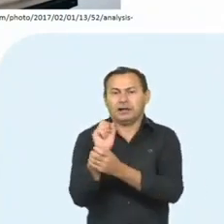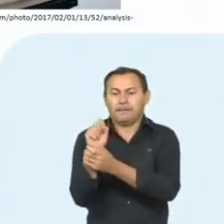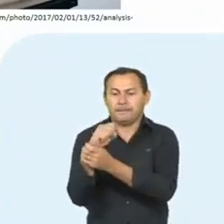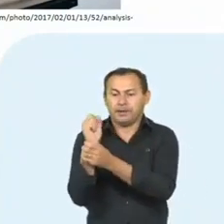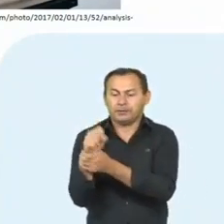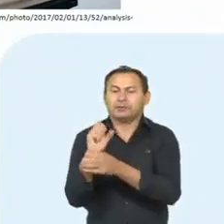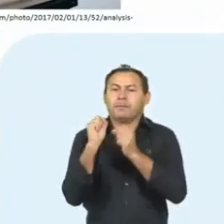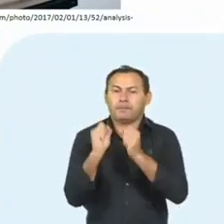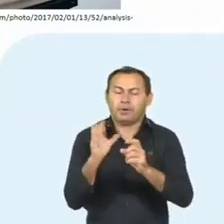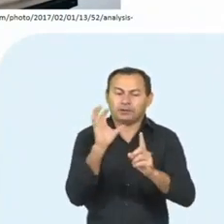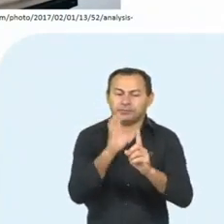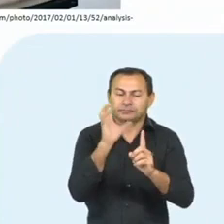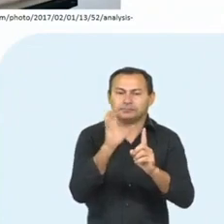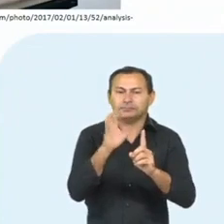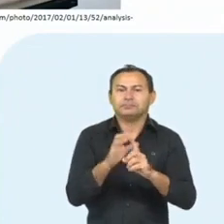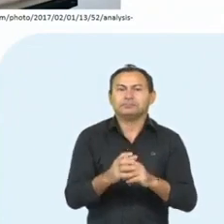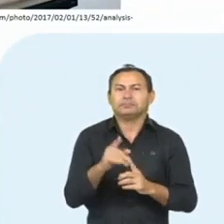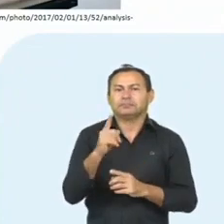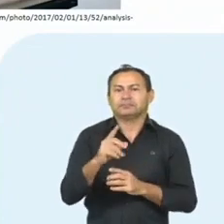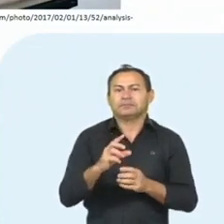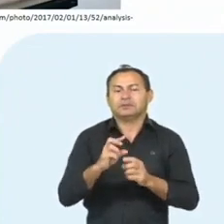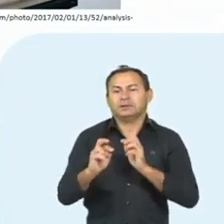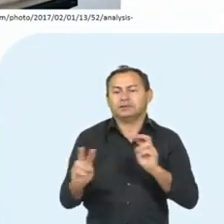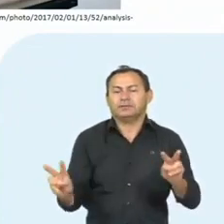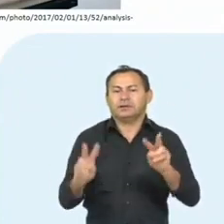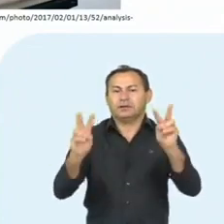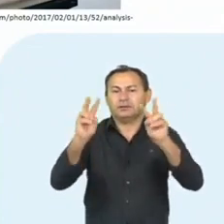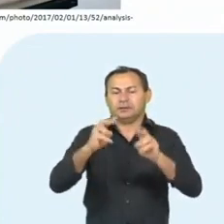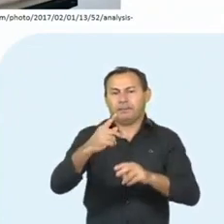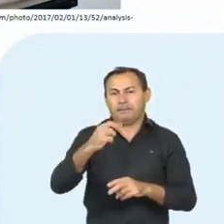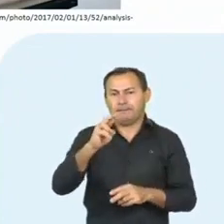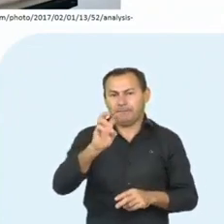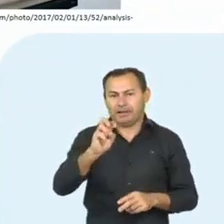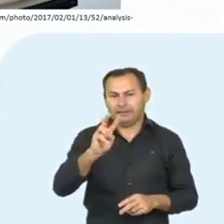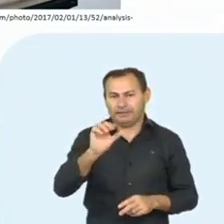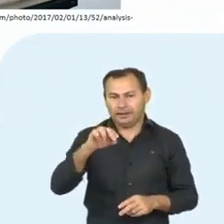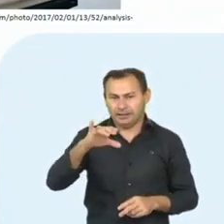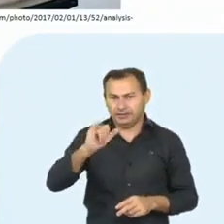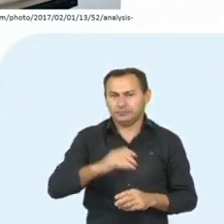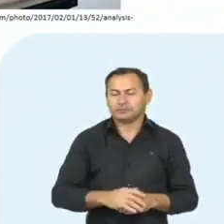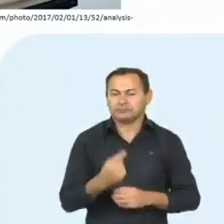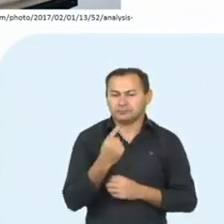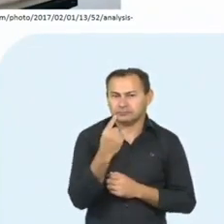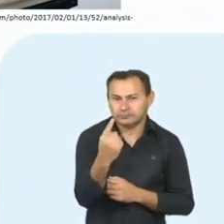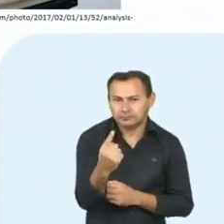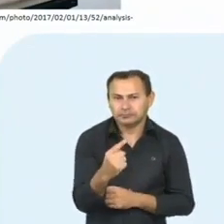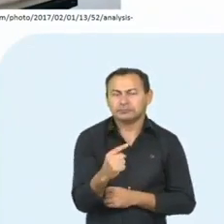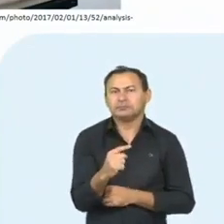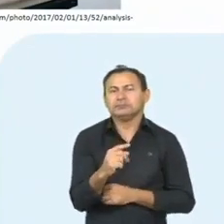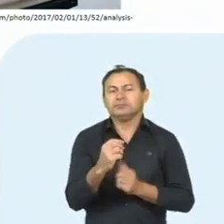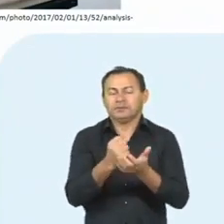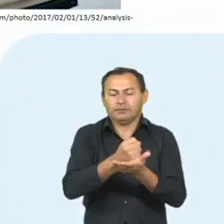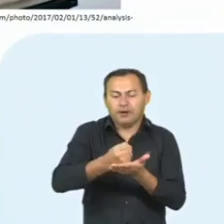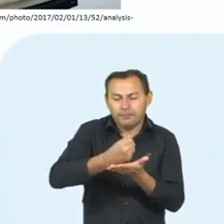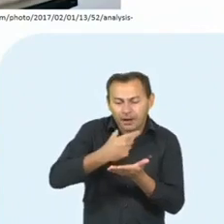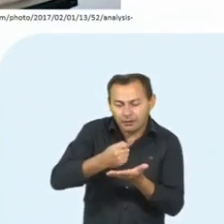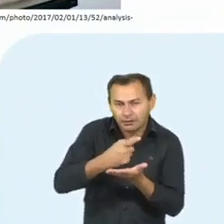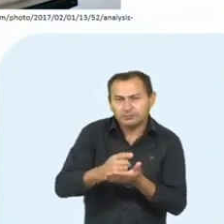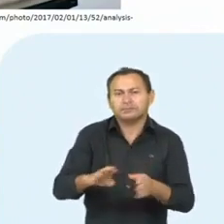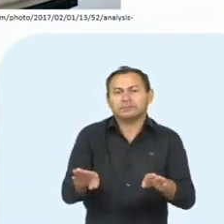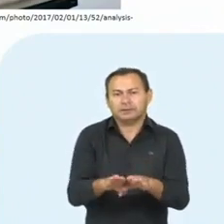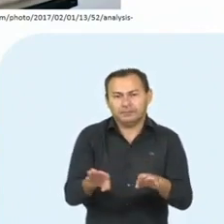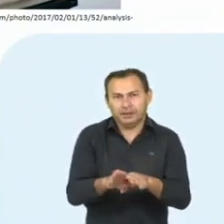podem influenciar os valores de prevalência. E os avanços farmacológicos